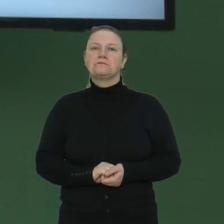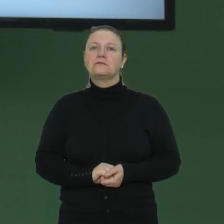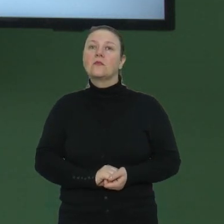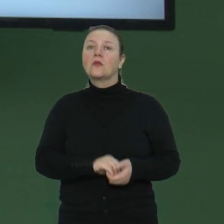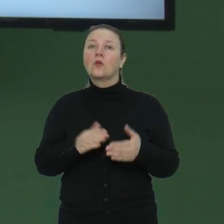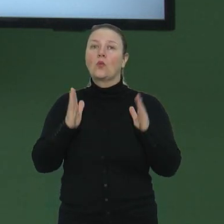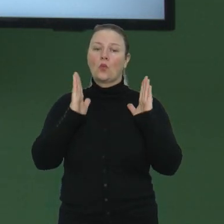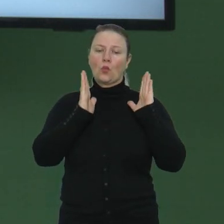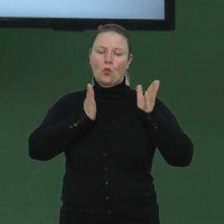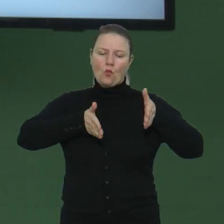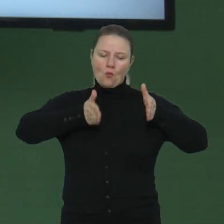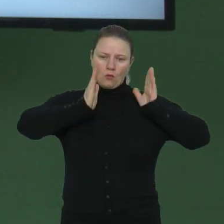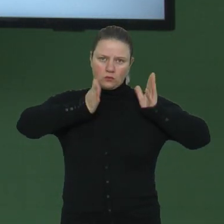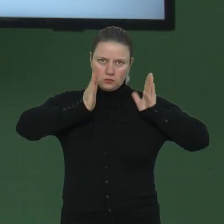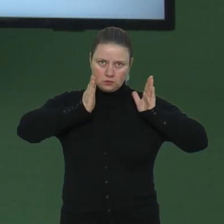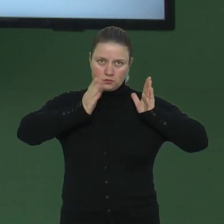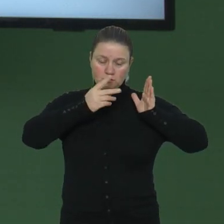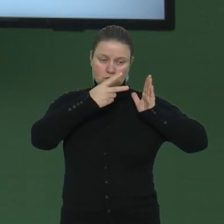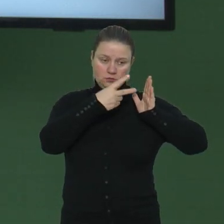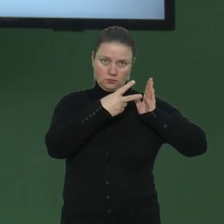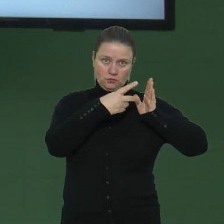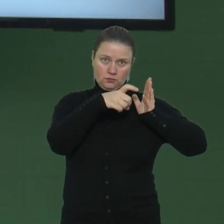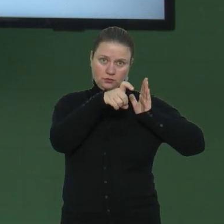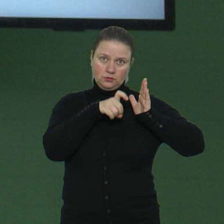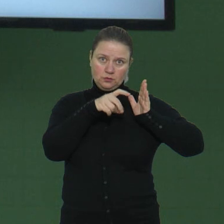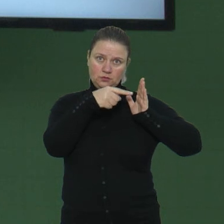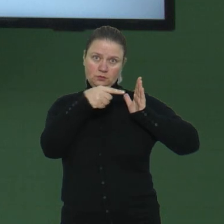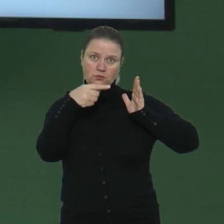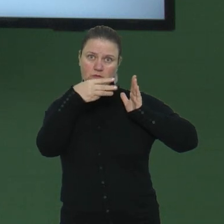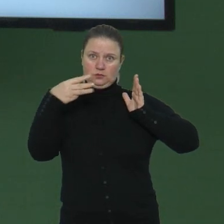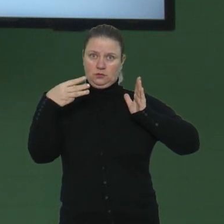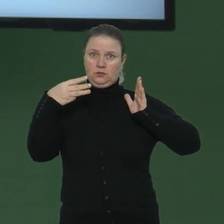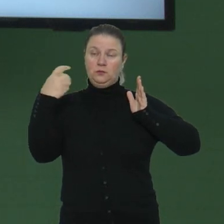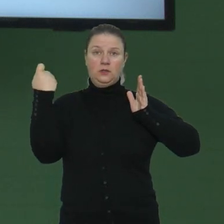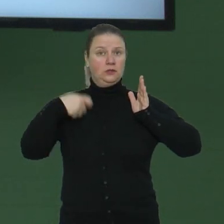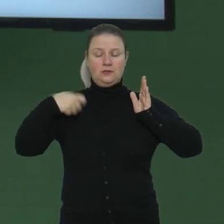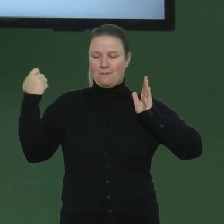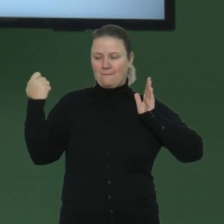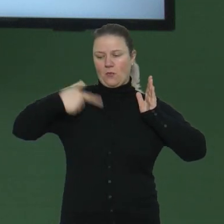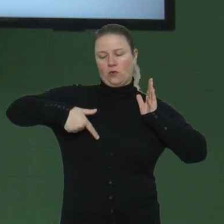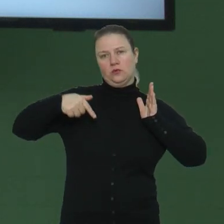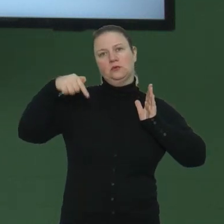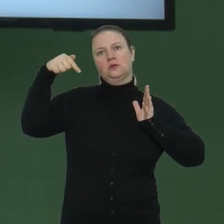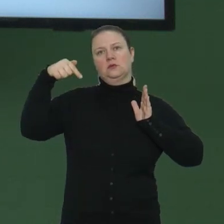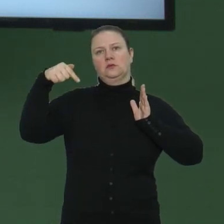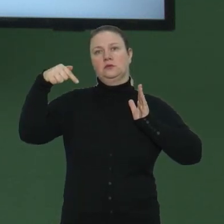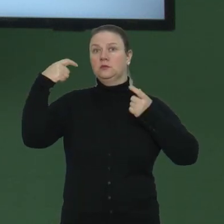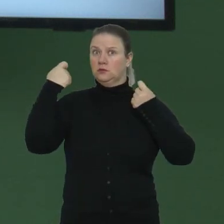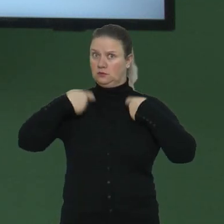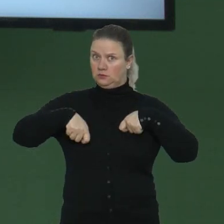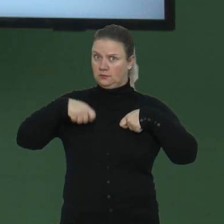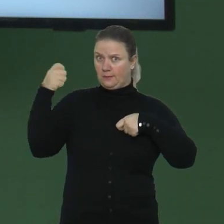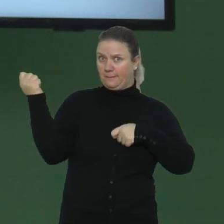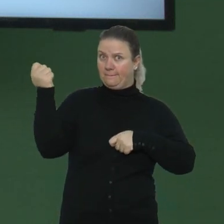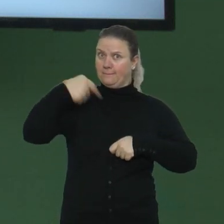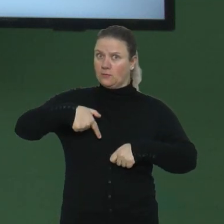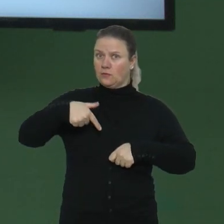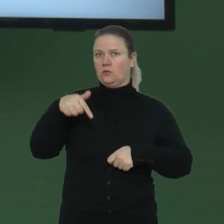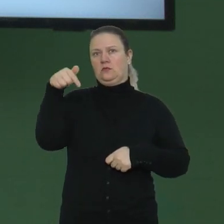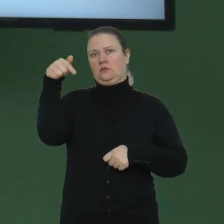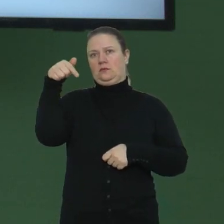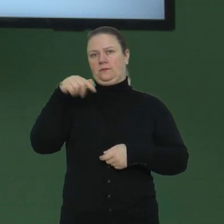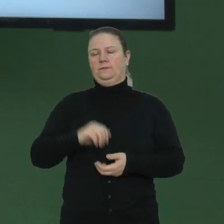meu módulo de 2x menos 3 tem que ser maior que 7. A dica vocês tinham lá, né, que teria que ser o quê? Maior do que